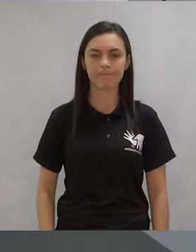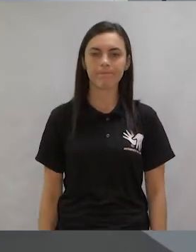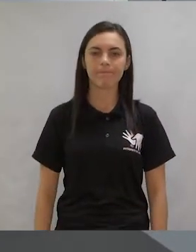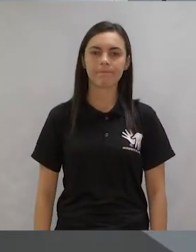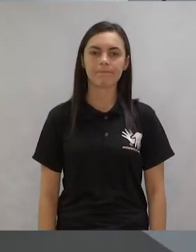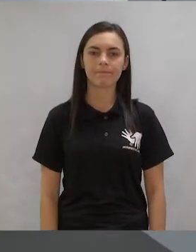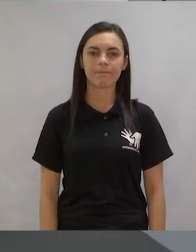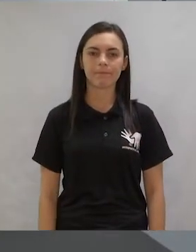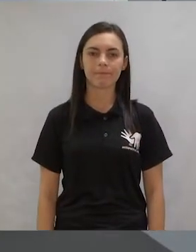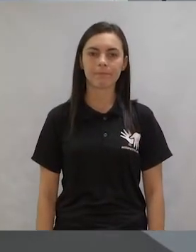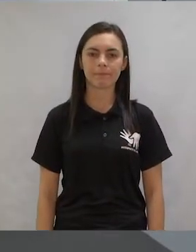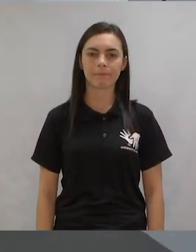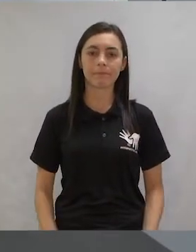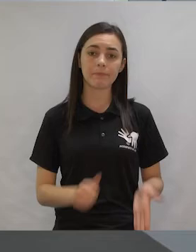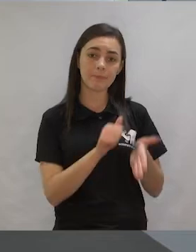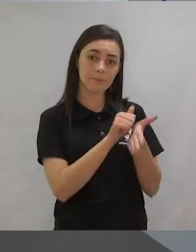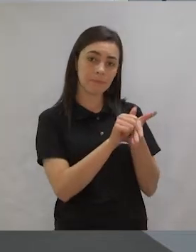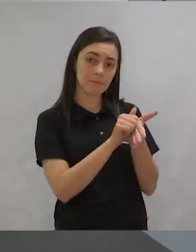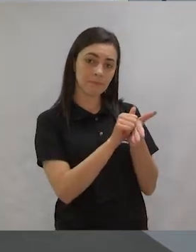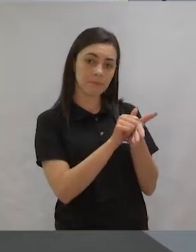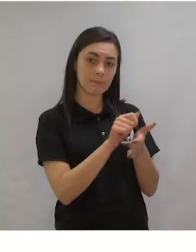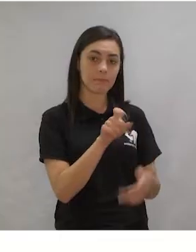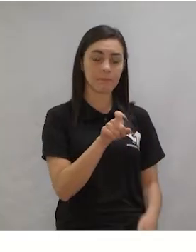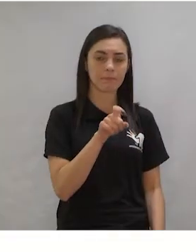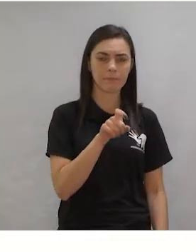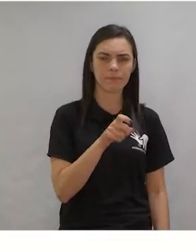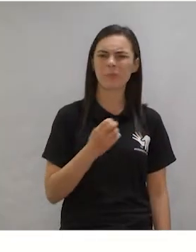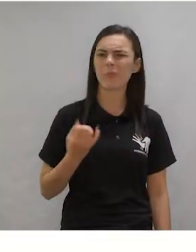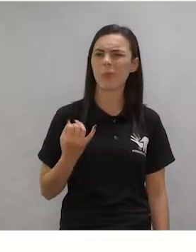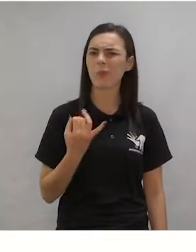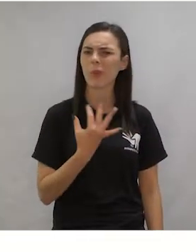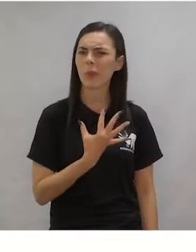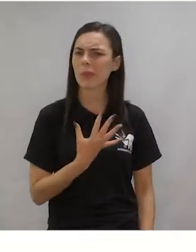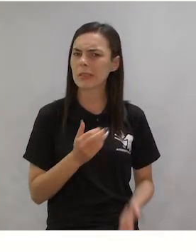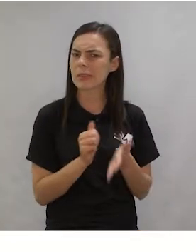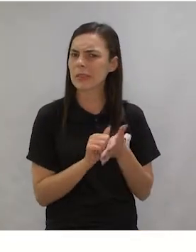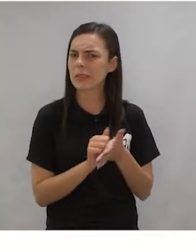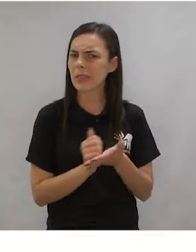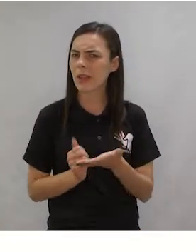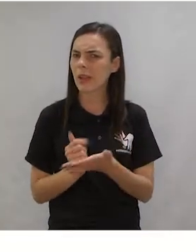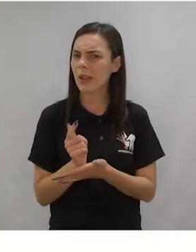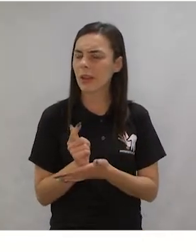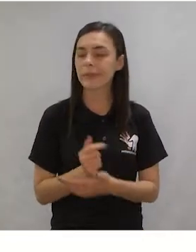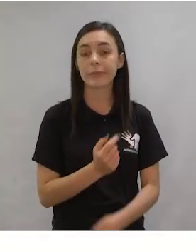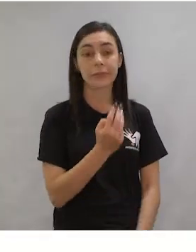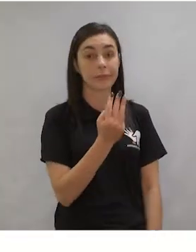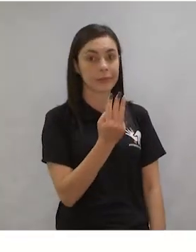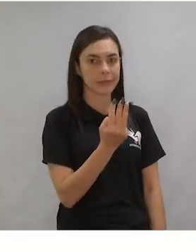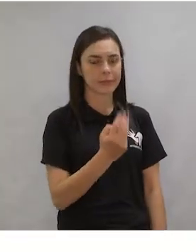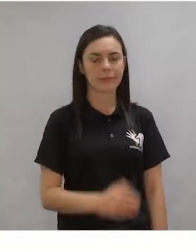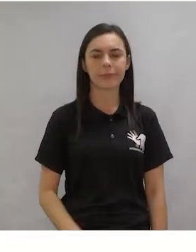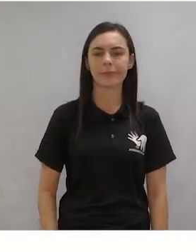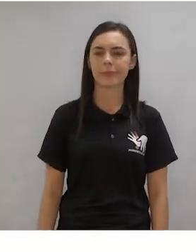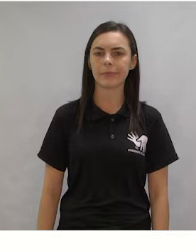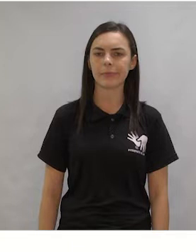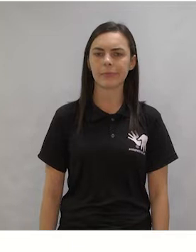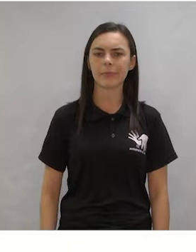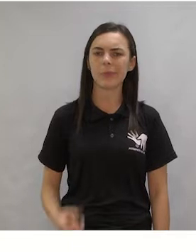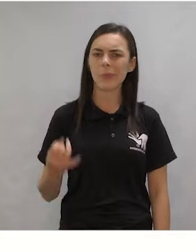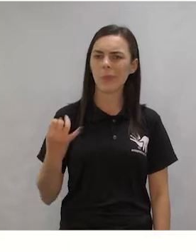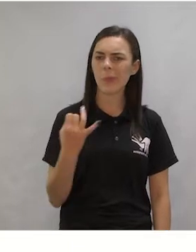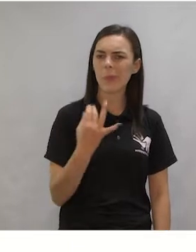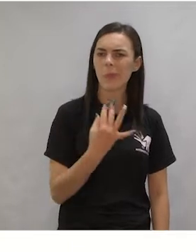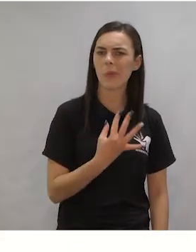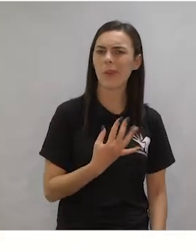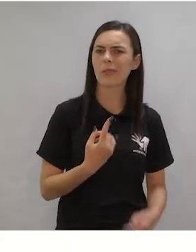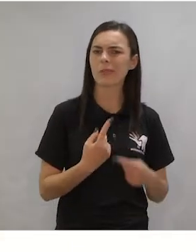Ó. Sabendo que a borracha vale X, então quantas borrachas ela comprou? 3 borrachas. Quantas vezes